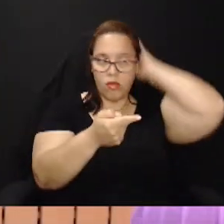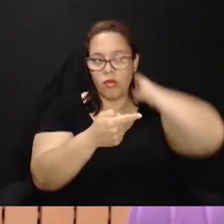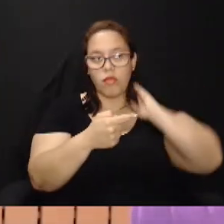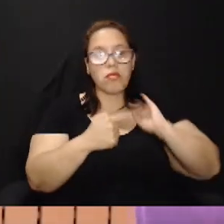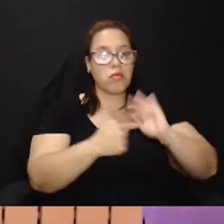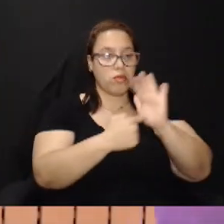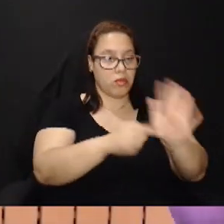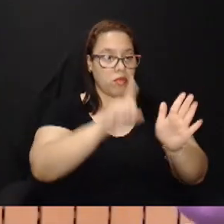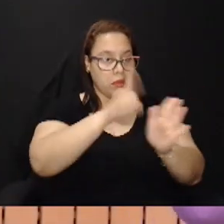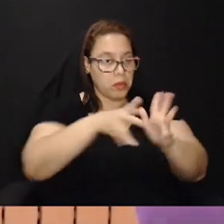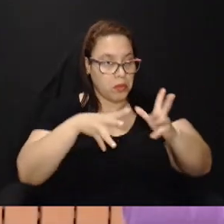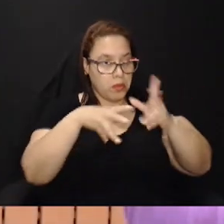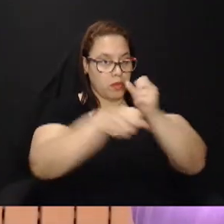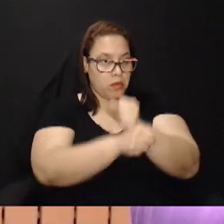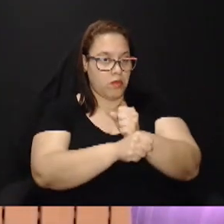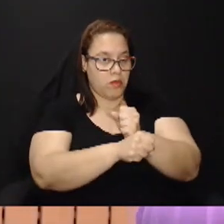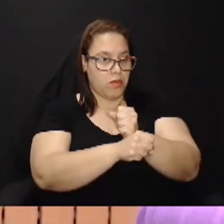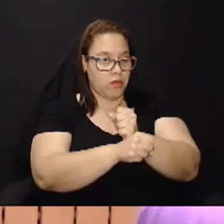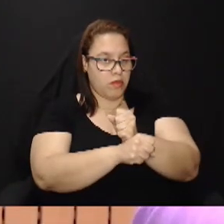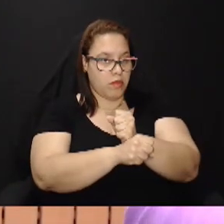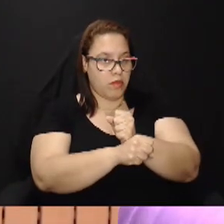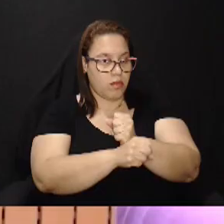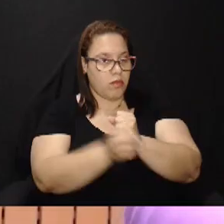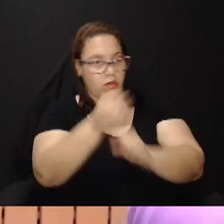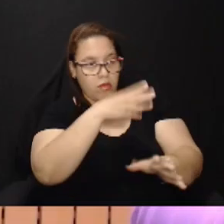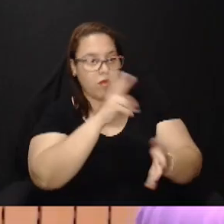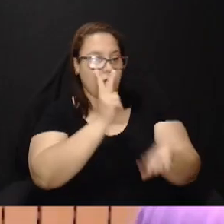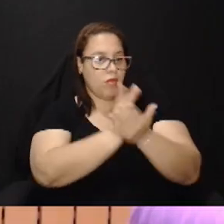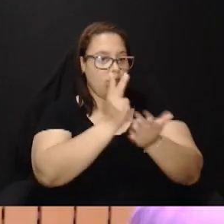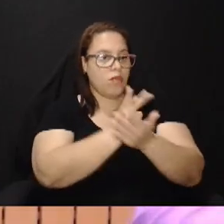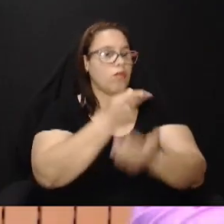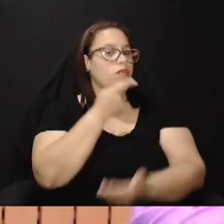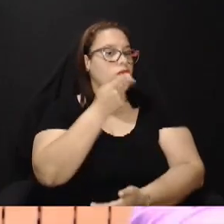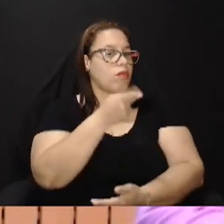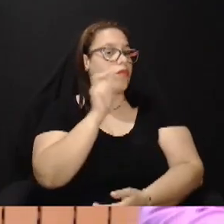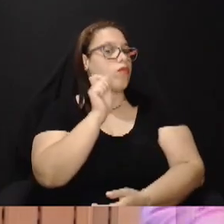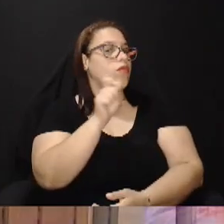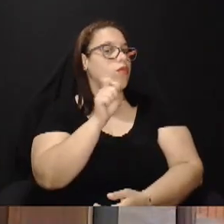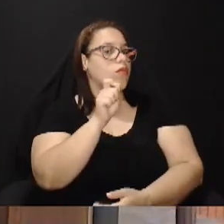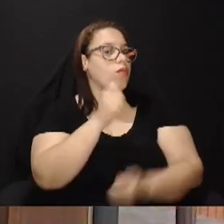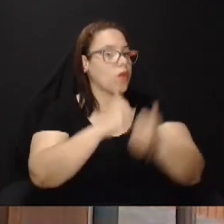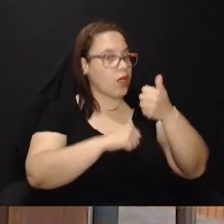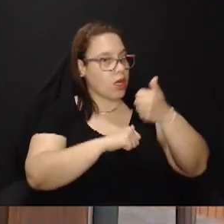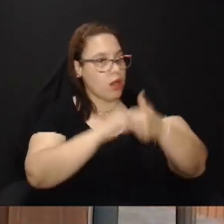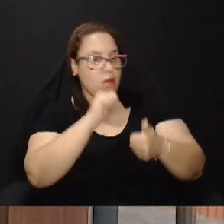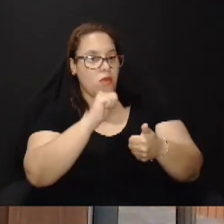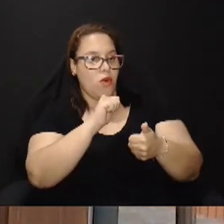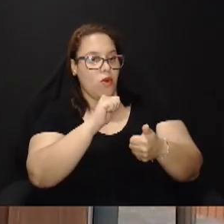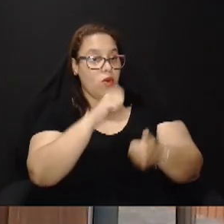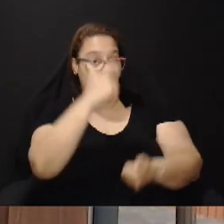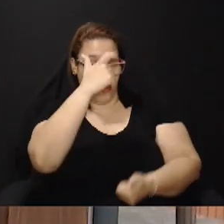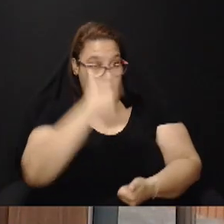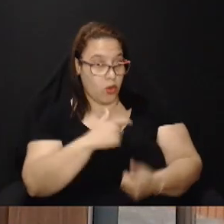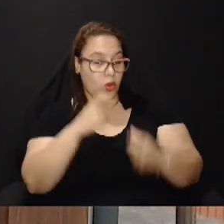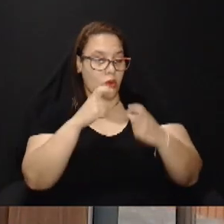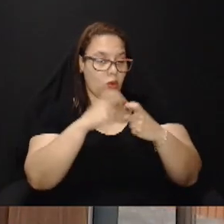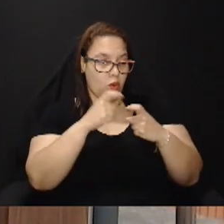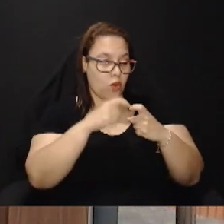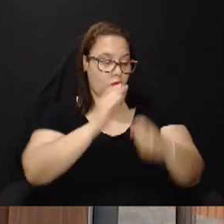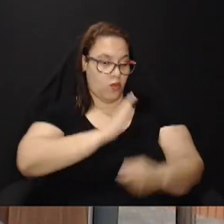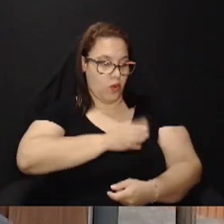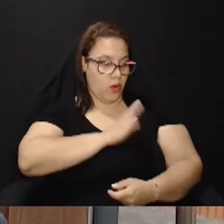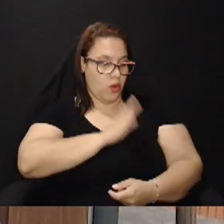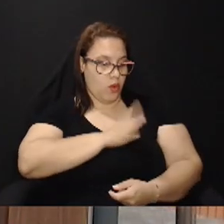completo, atualizado, né, realmente eu sempre falo que esporte, né, eu sou médico, cardiologista, e a gente sabe o